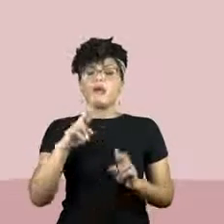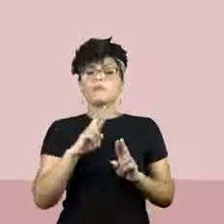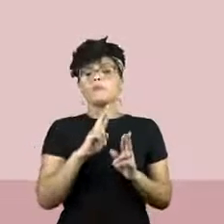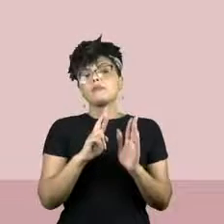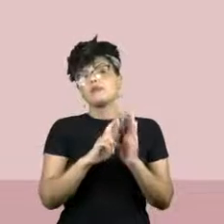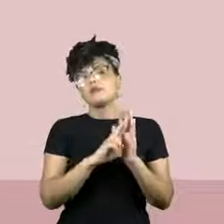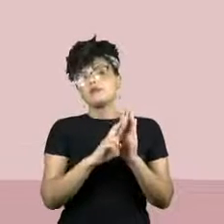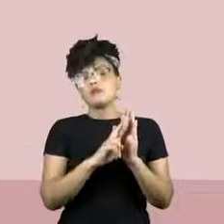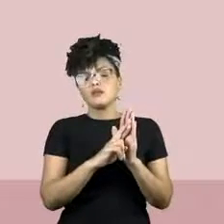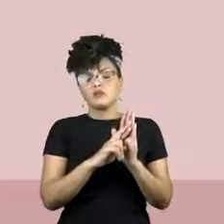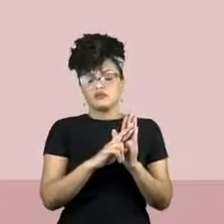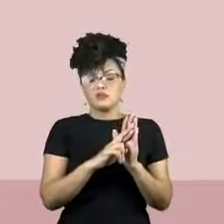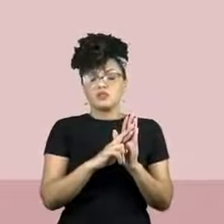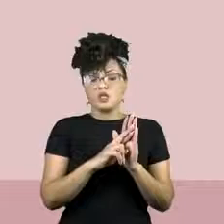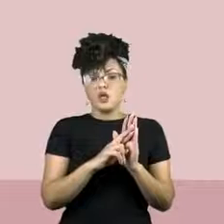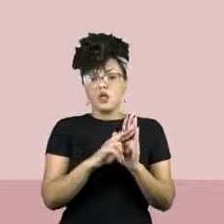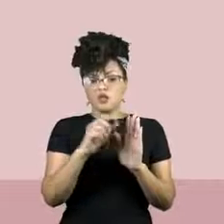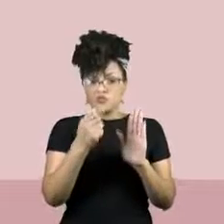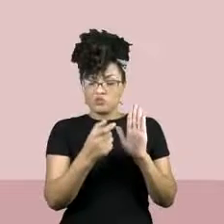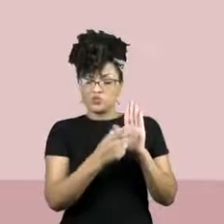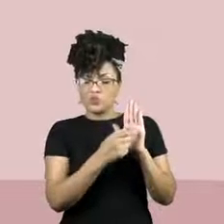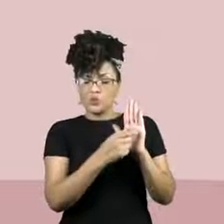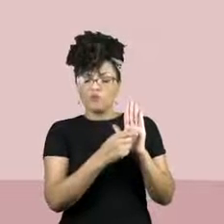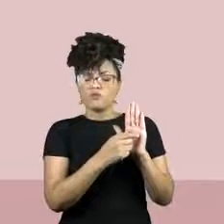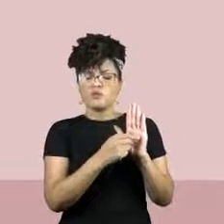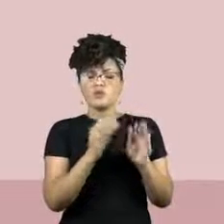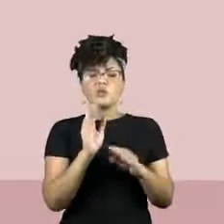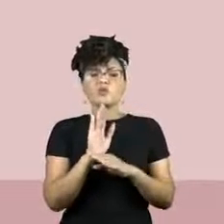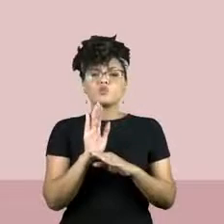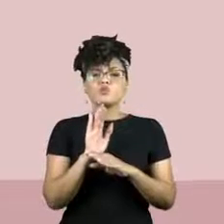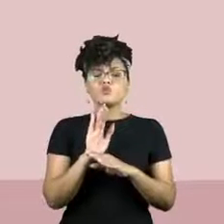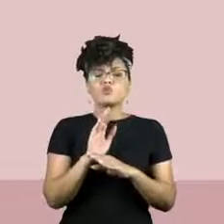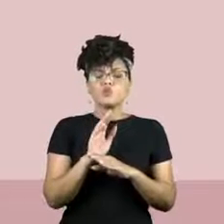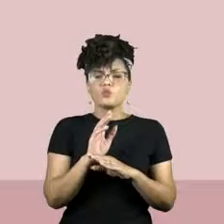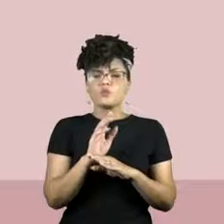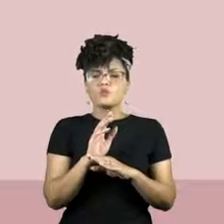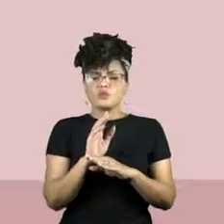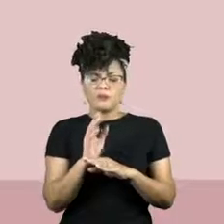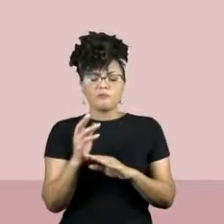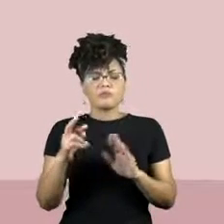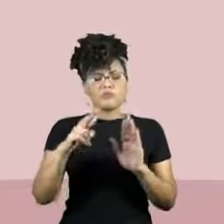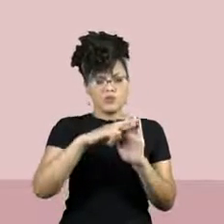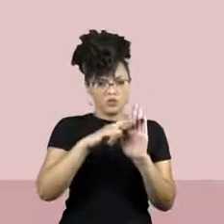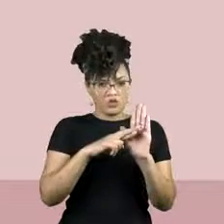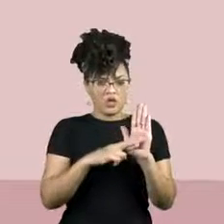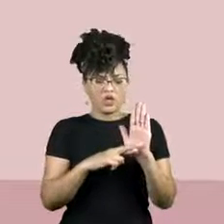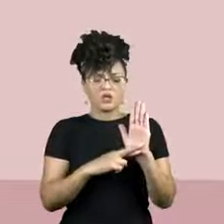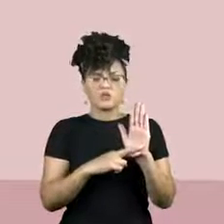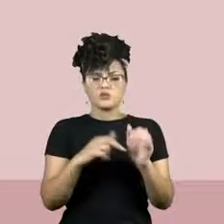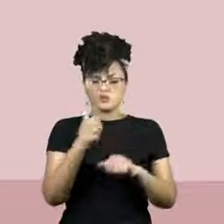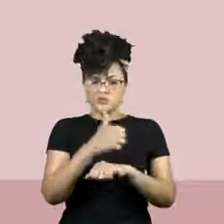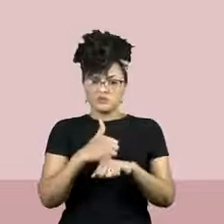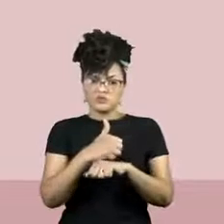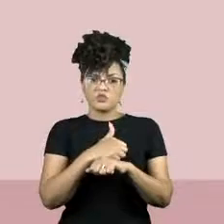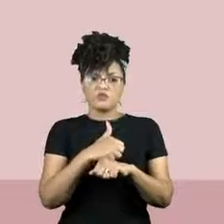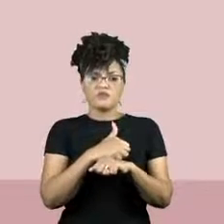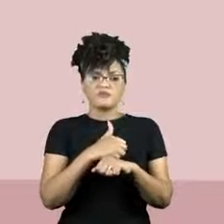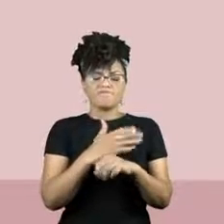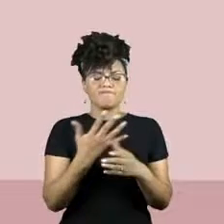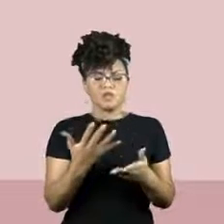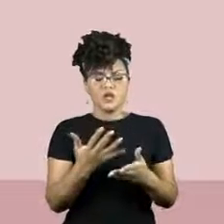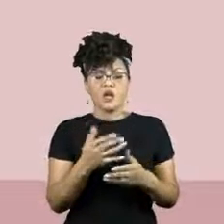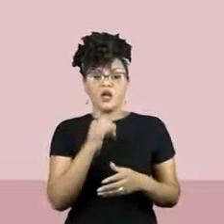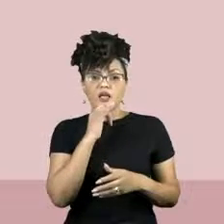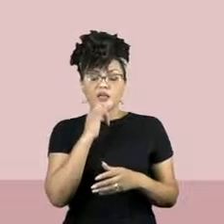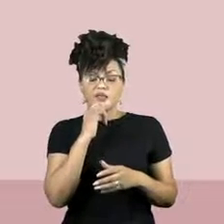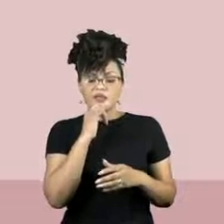acaba atendendo muito bem às práticas profissionais. Tá? E é por isso também o motivo da escolha dele. Aqui são alguns exemplos de